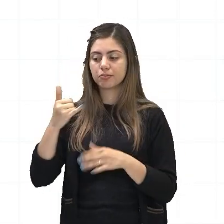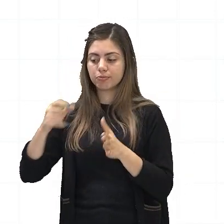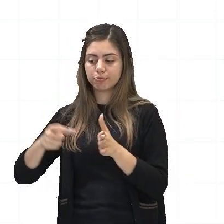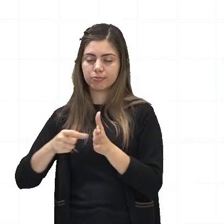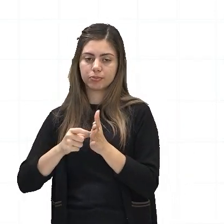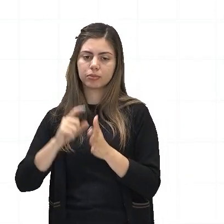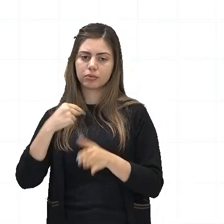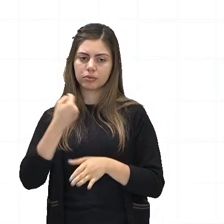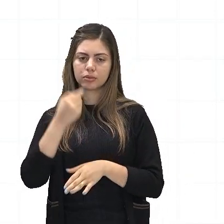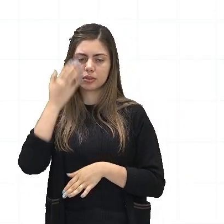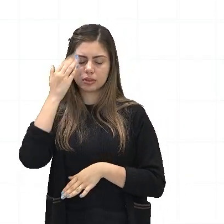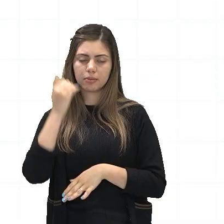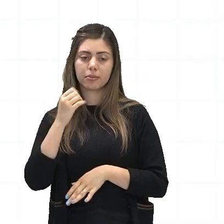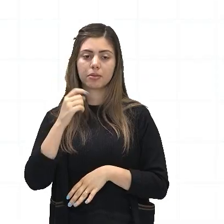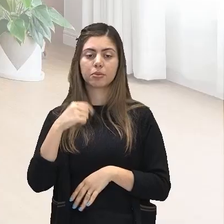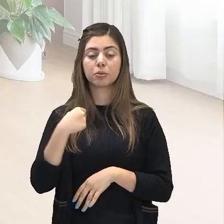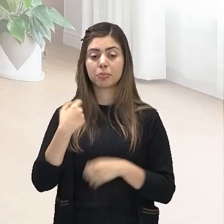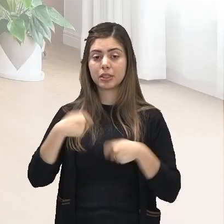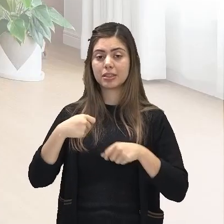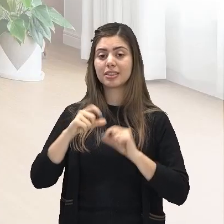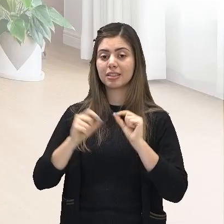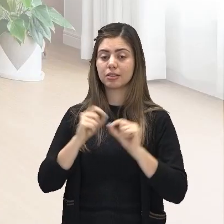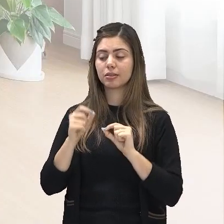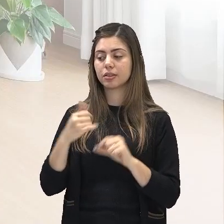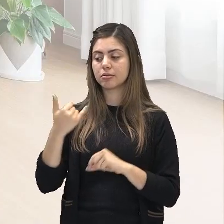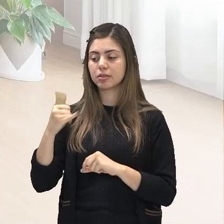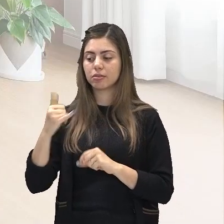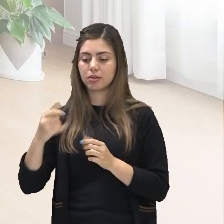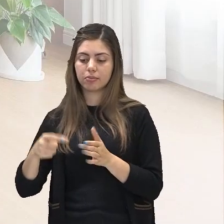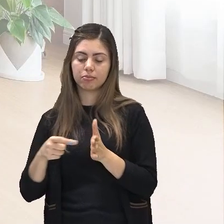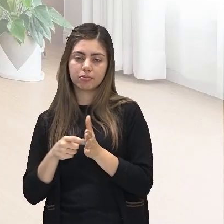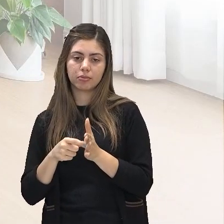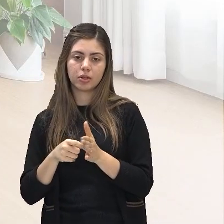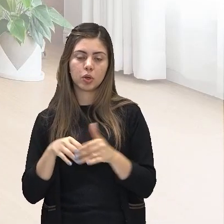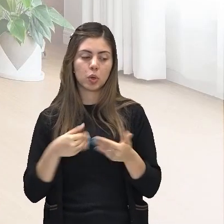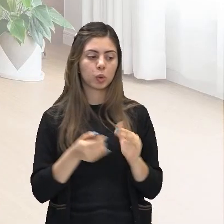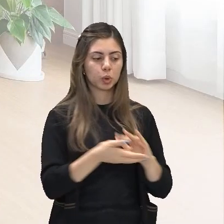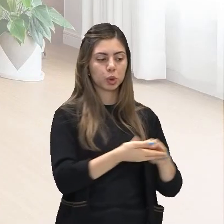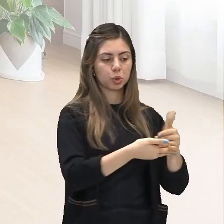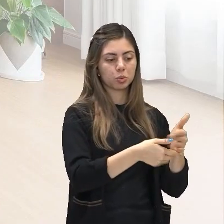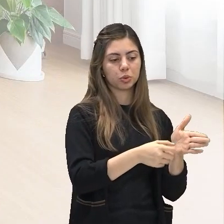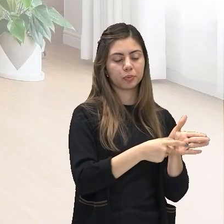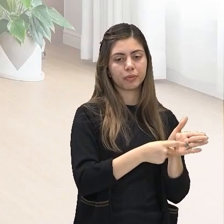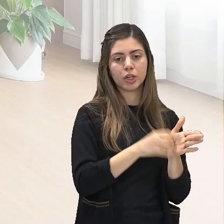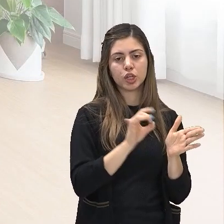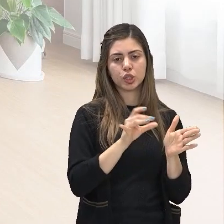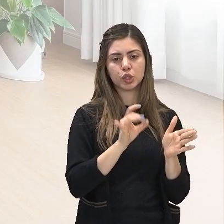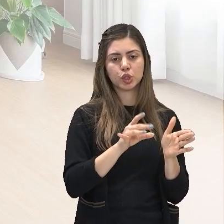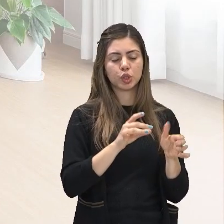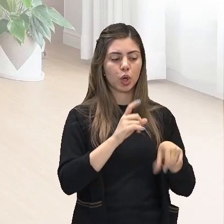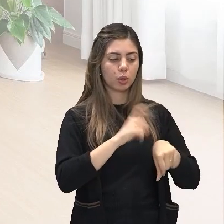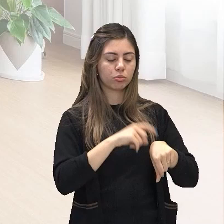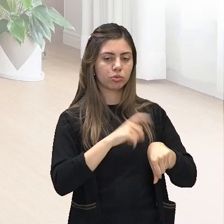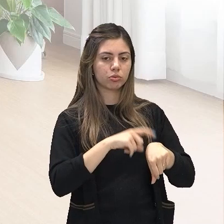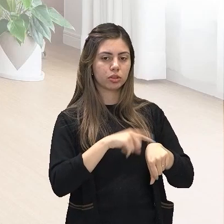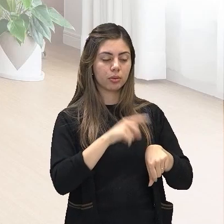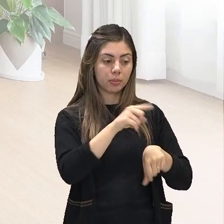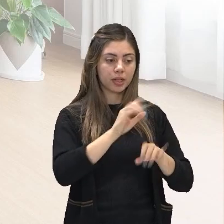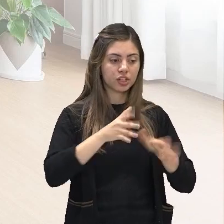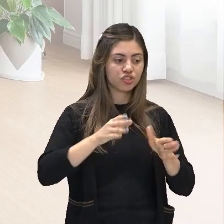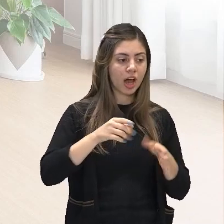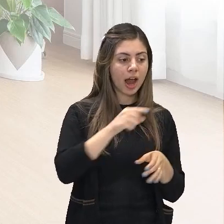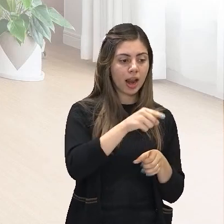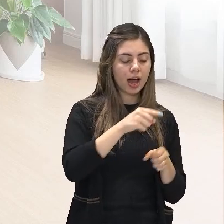deixar o nosso celular carregando, ou até mesmo o notebook, somente no período até ele atingir a carga completa. Você viu lá que